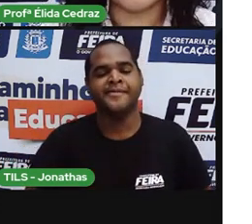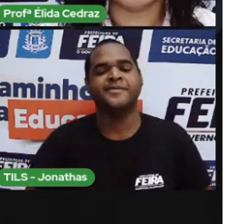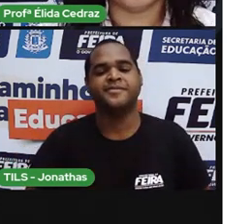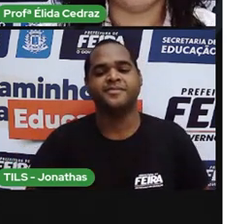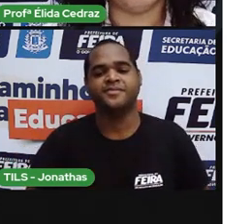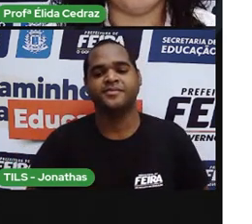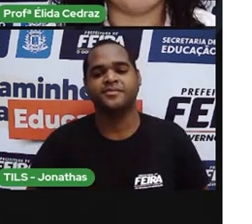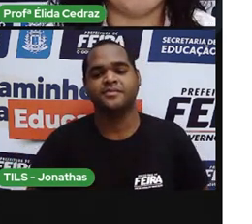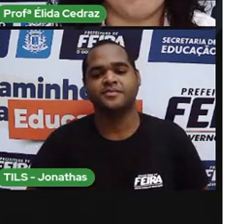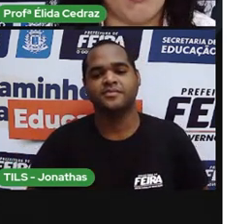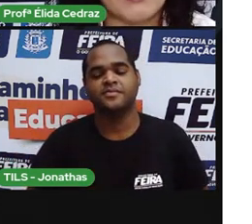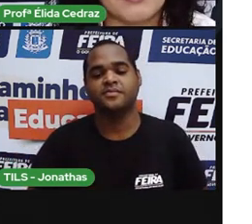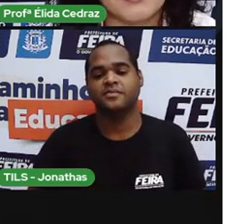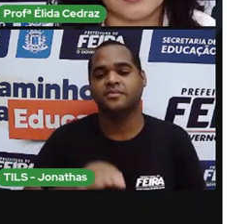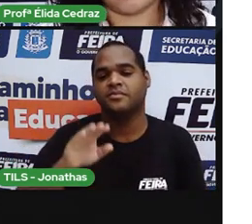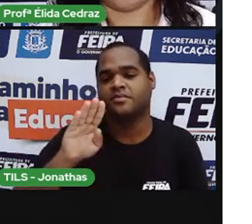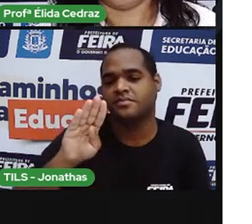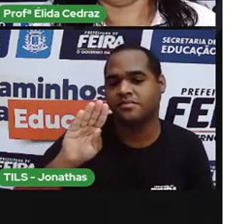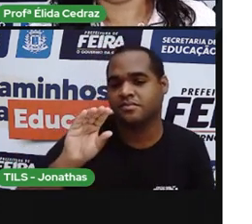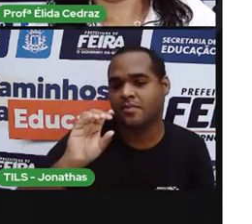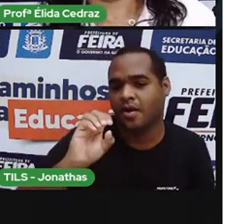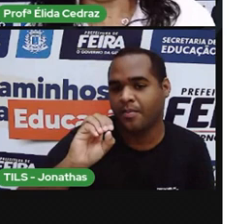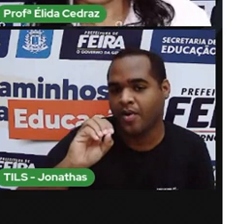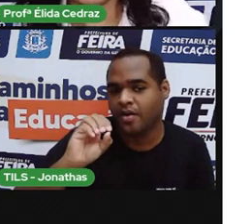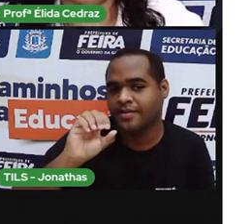Muito bem. O bosque.